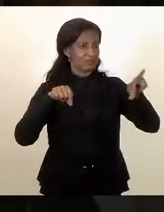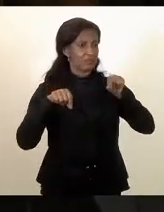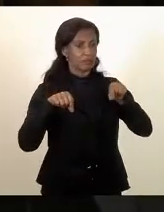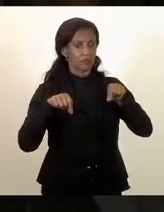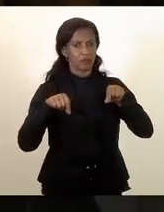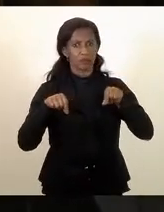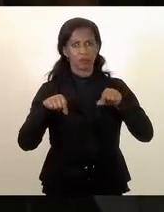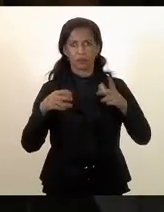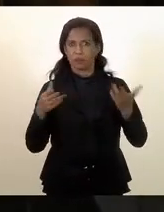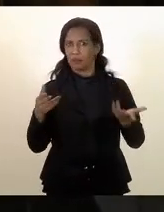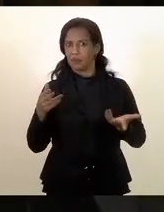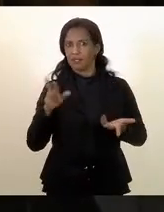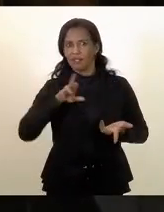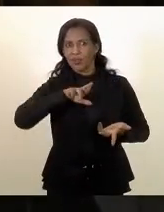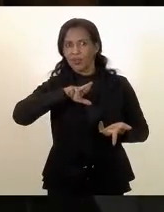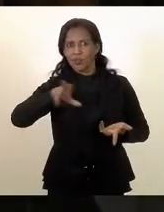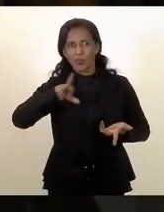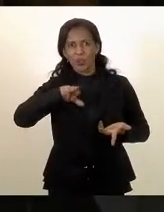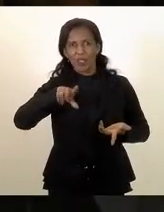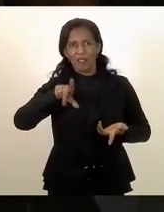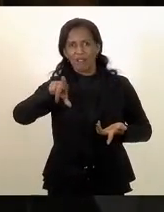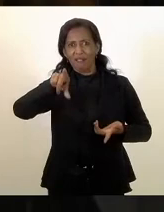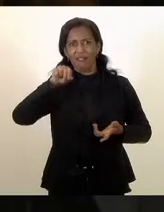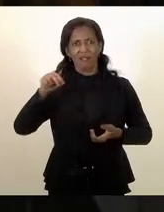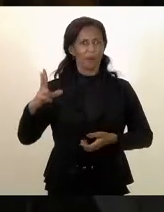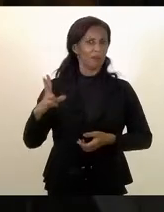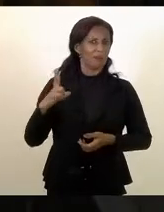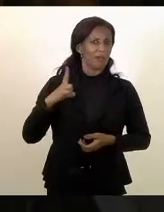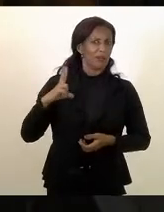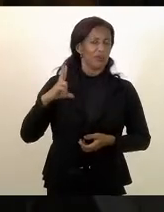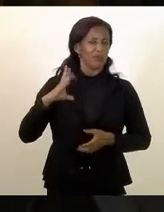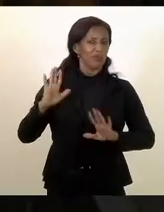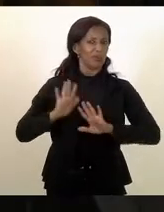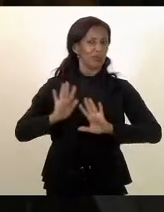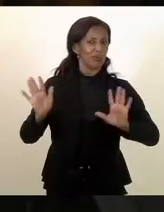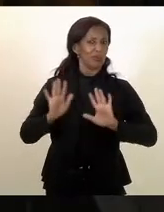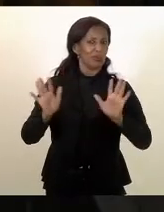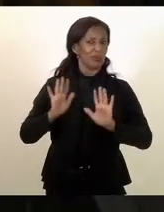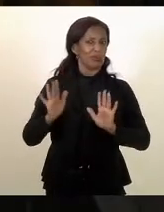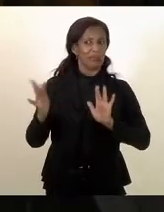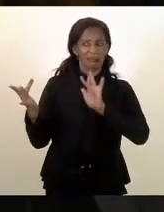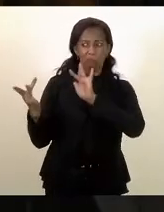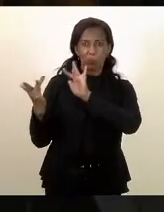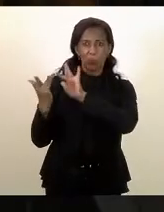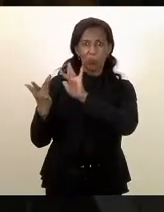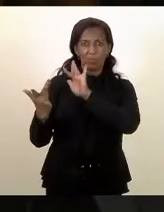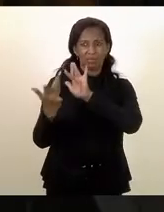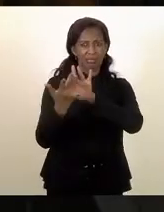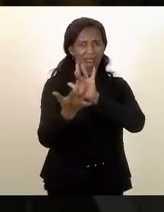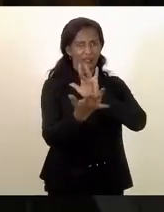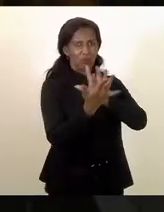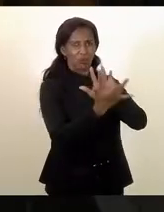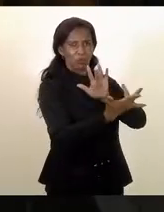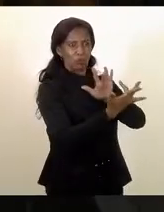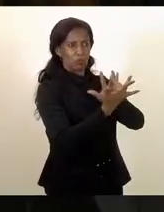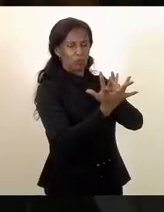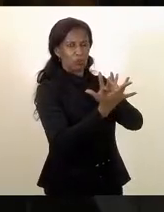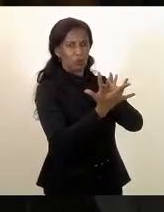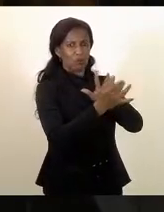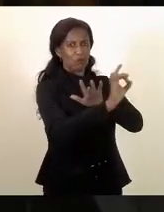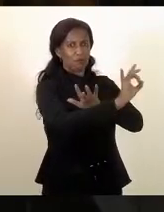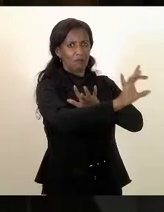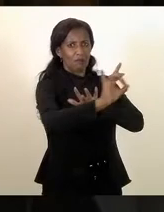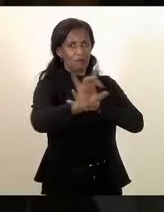uma escolha individual porque ele vai estar em contato com o público e a